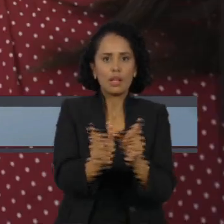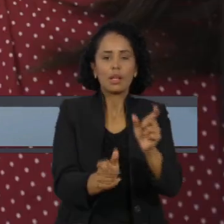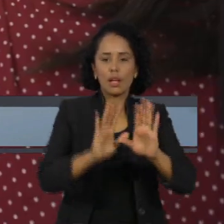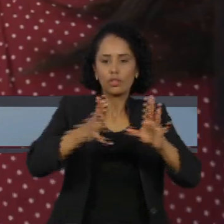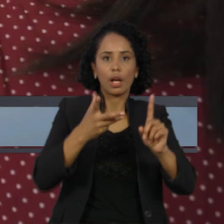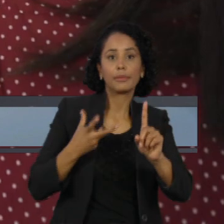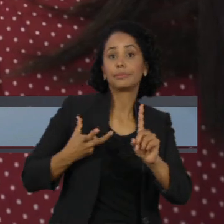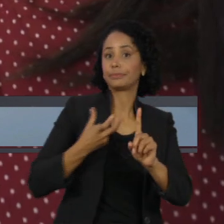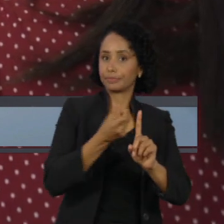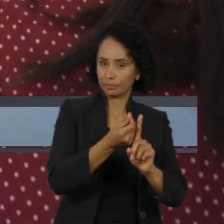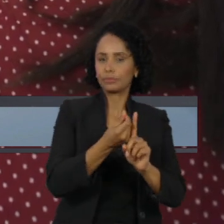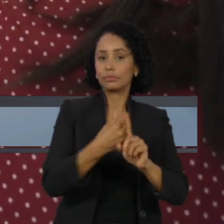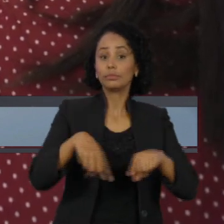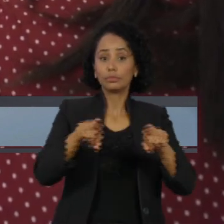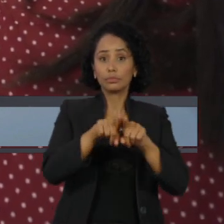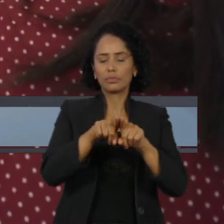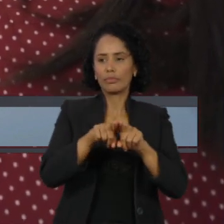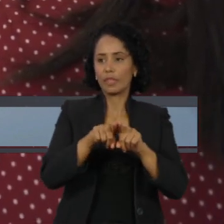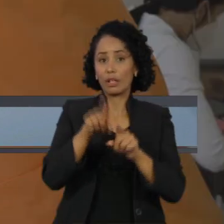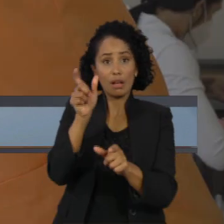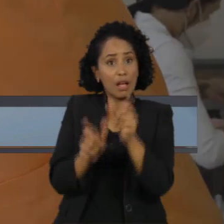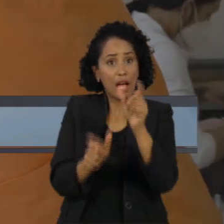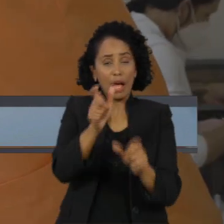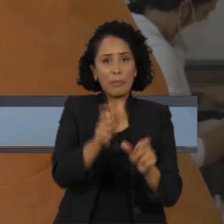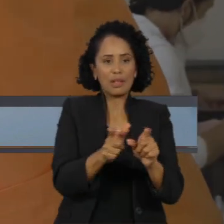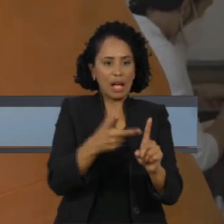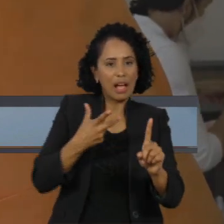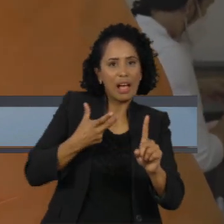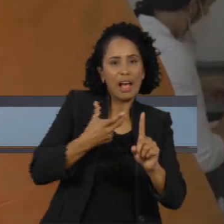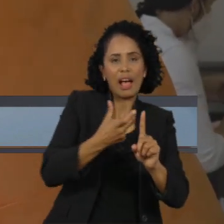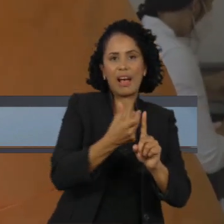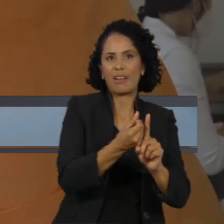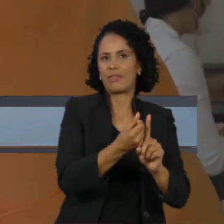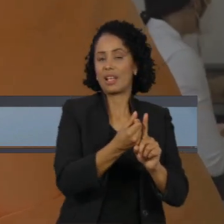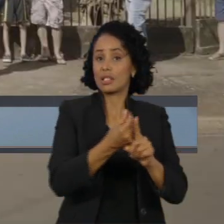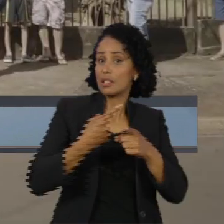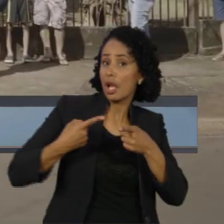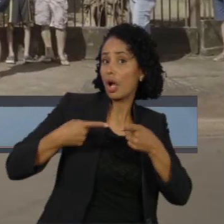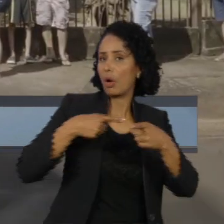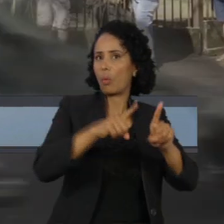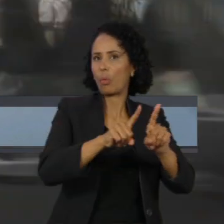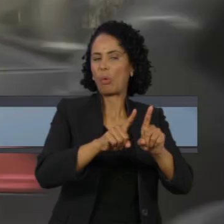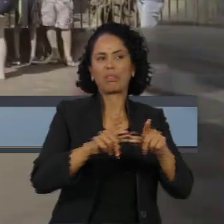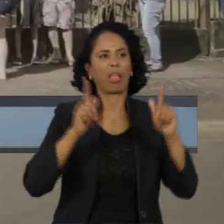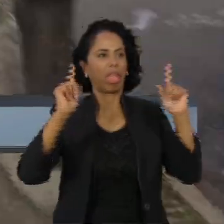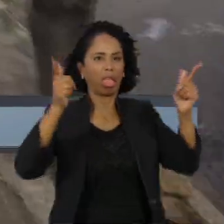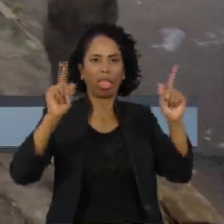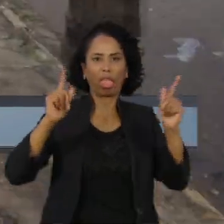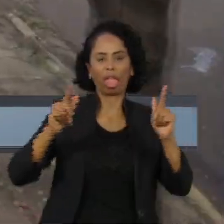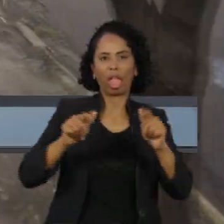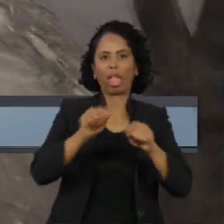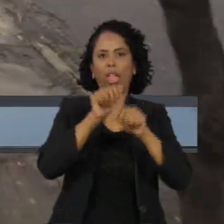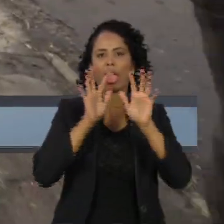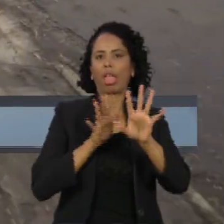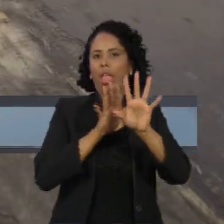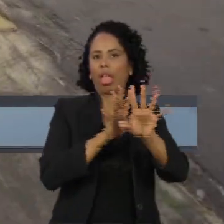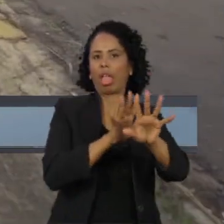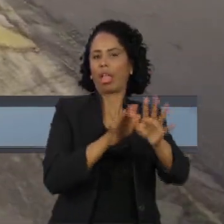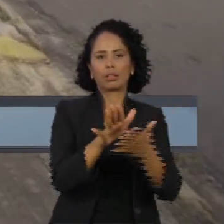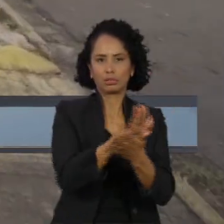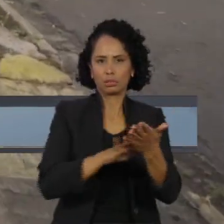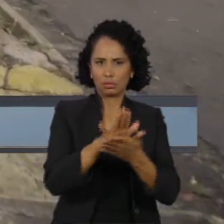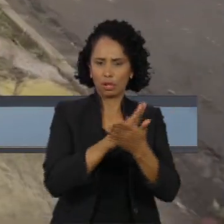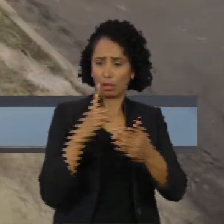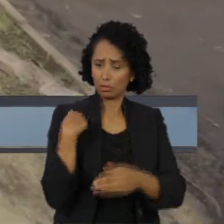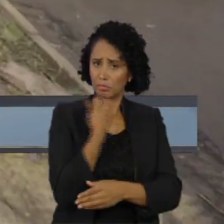vacinar, que o negacionismo não aconteça, os antivacinas também não deixem se proliferar, que aí nós vamos sair e vamos